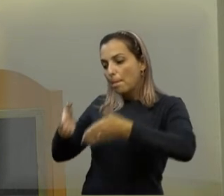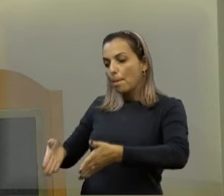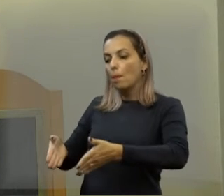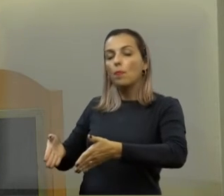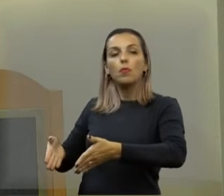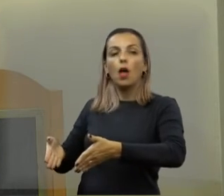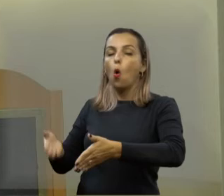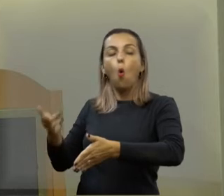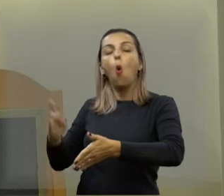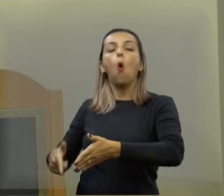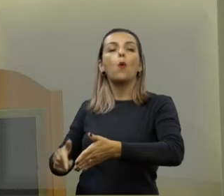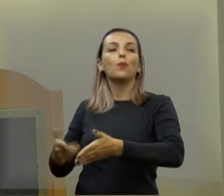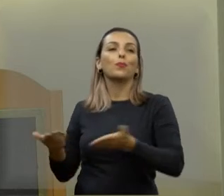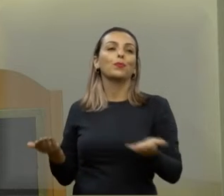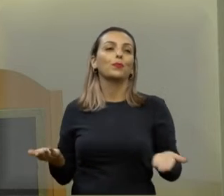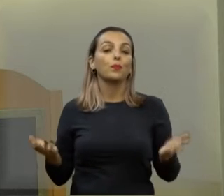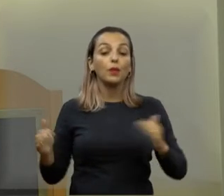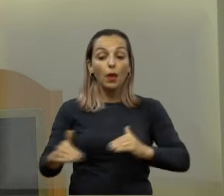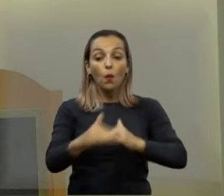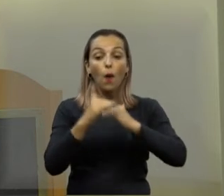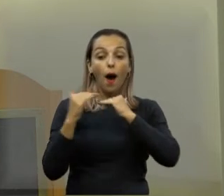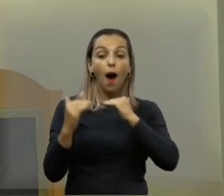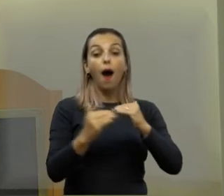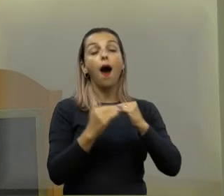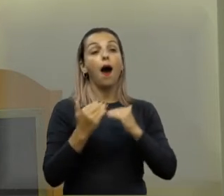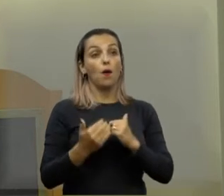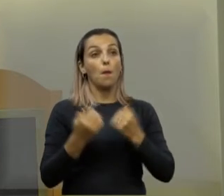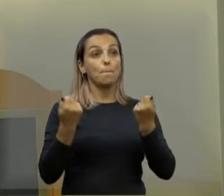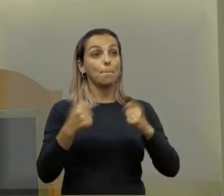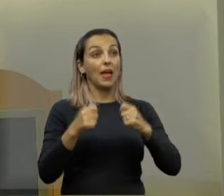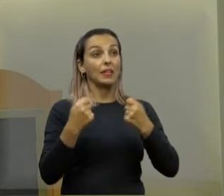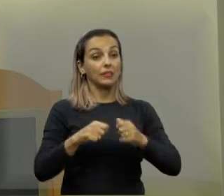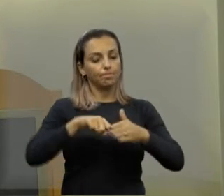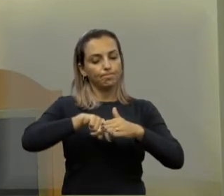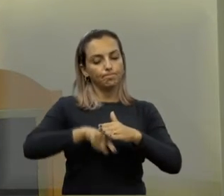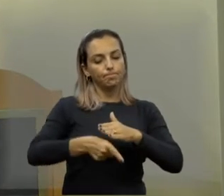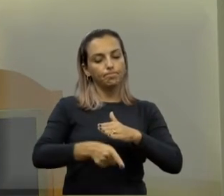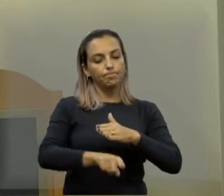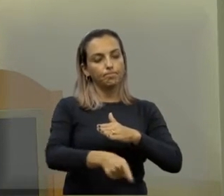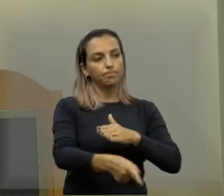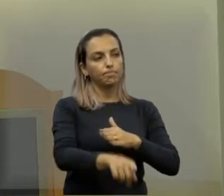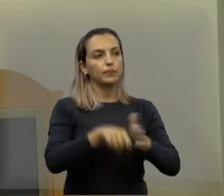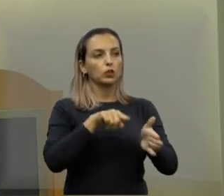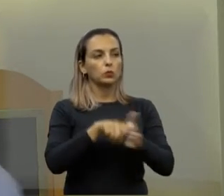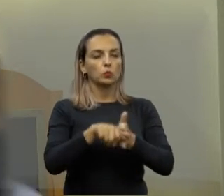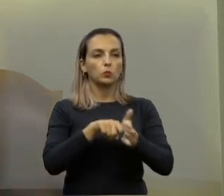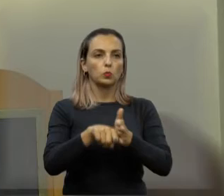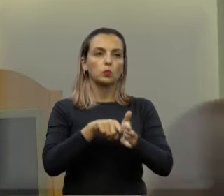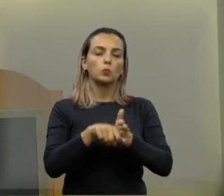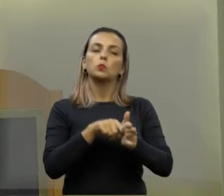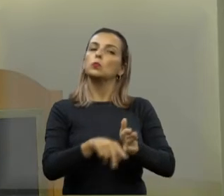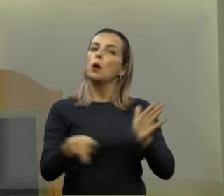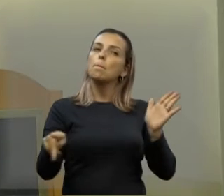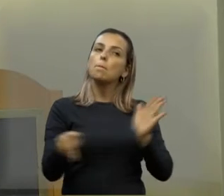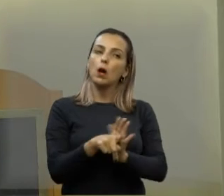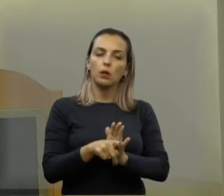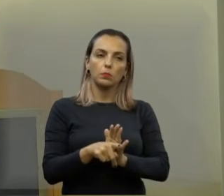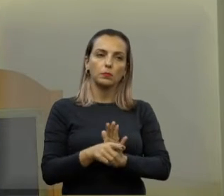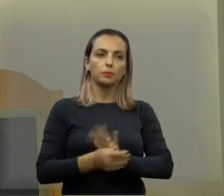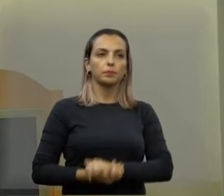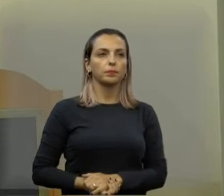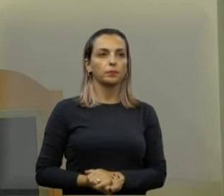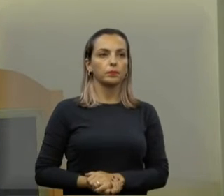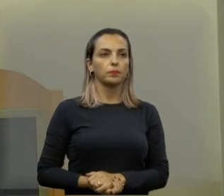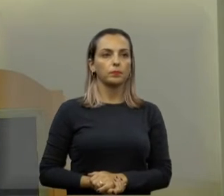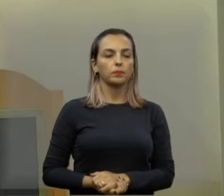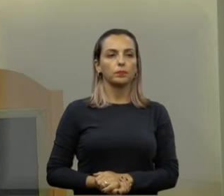está sentado no outro e nós temos que aprofundar nessa nessa hora no estudo que isso daí bom então